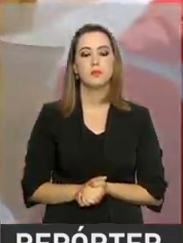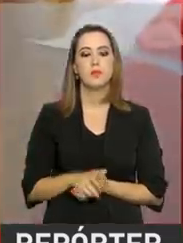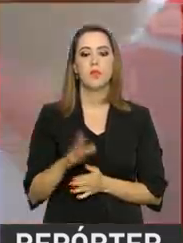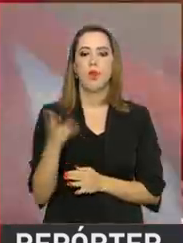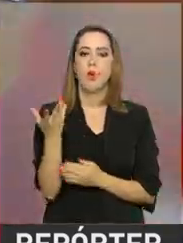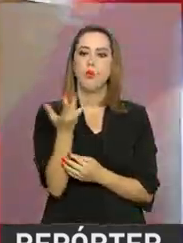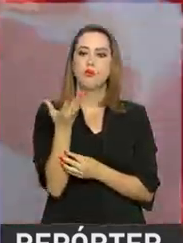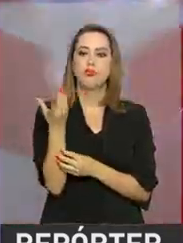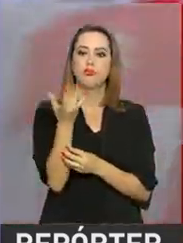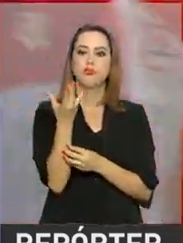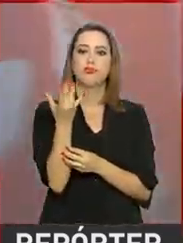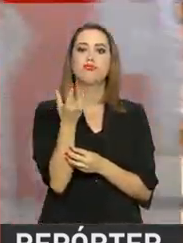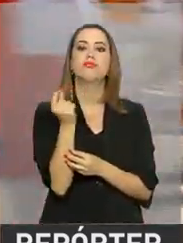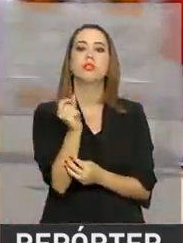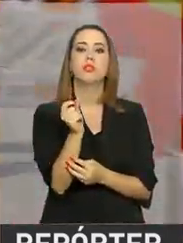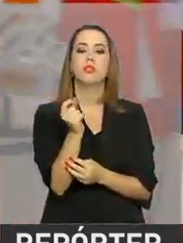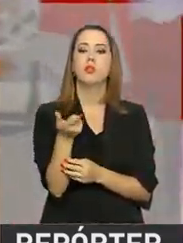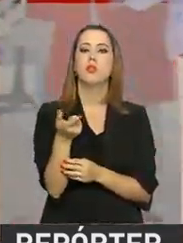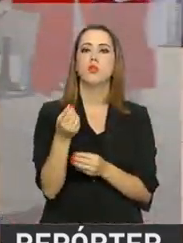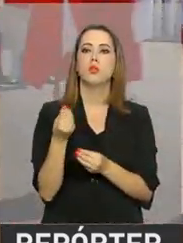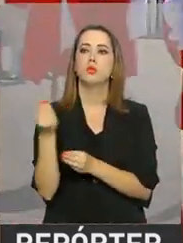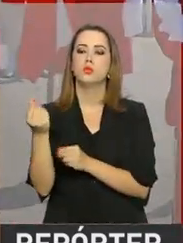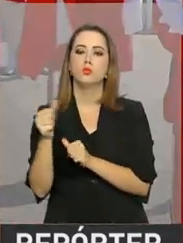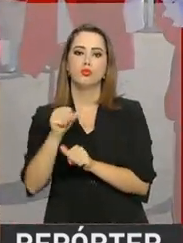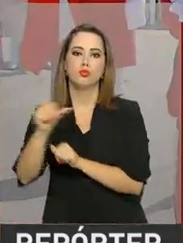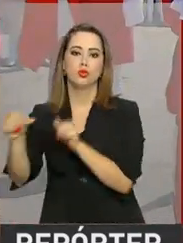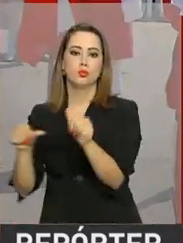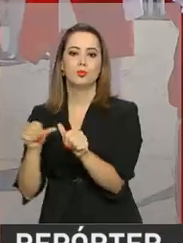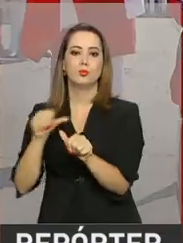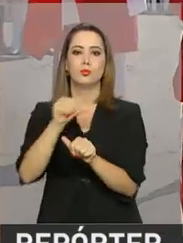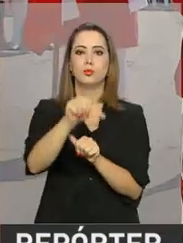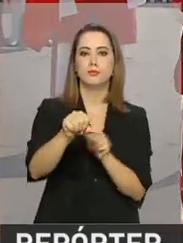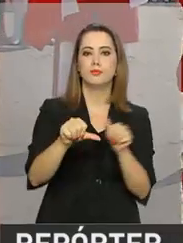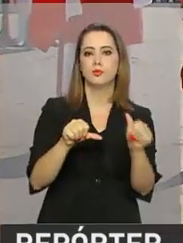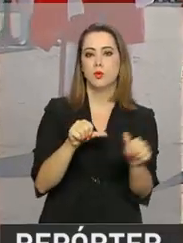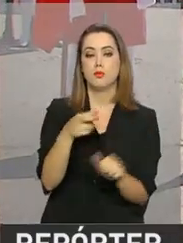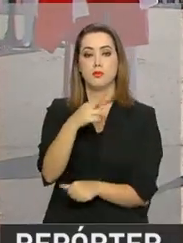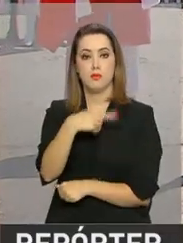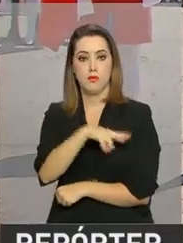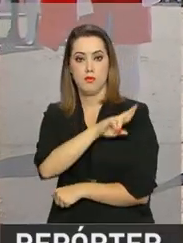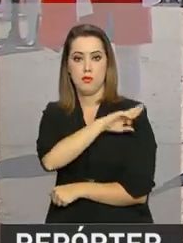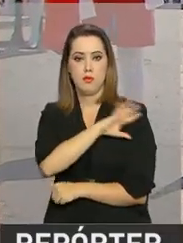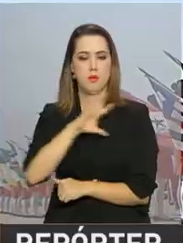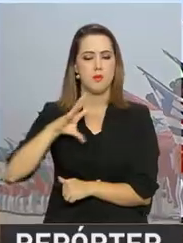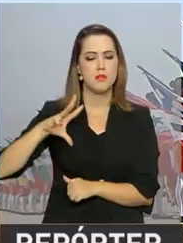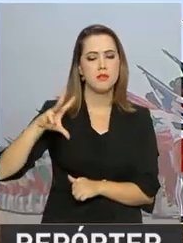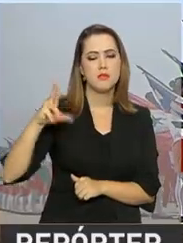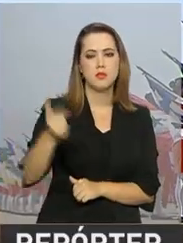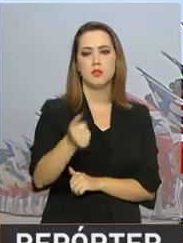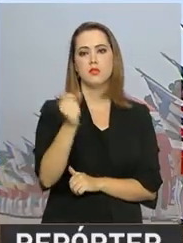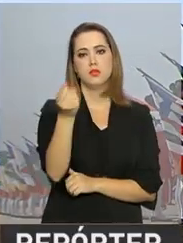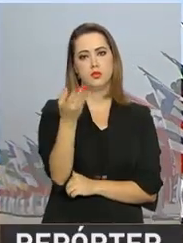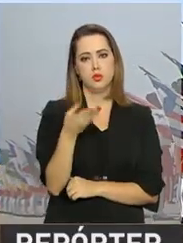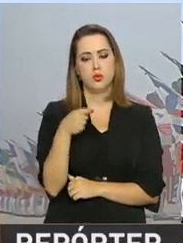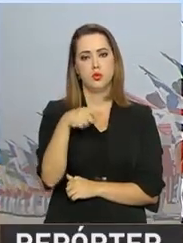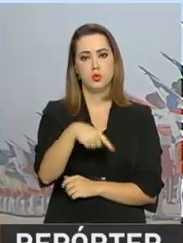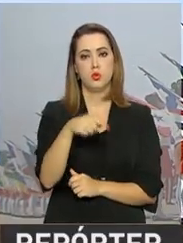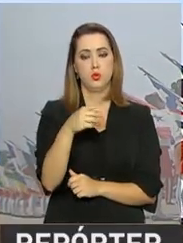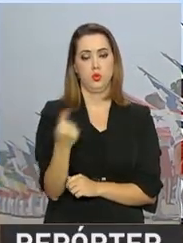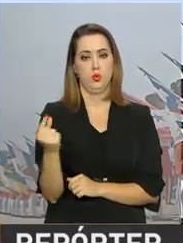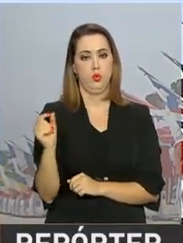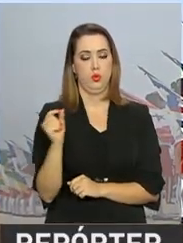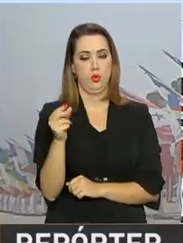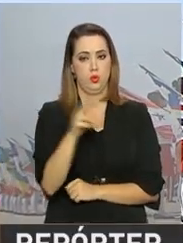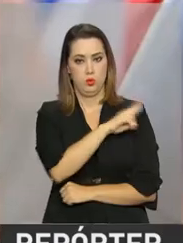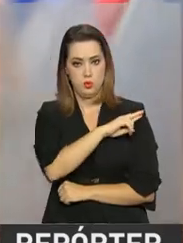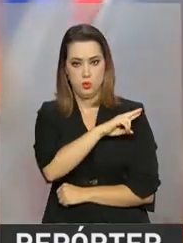O fogo simbólico da pátria foi repassado nesta quinta-feira a representantes de todas as unidades da Federação e do